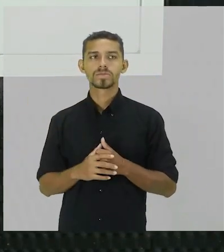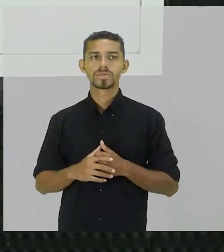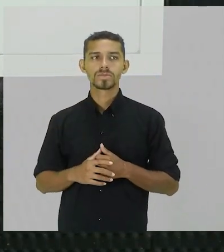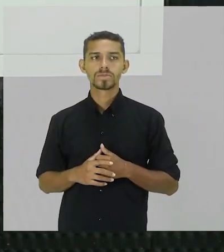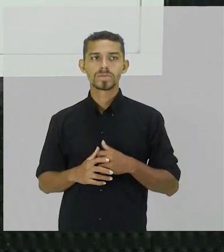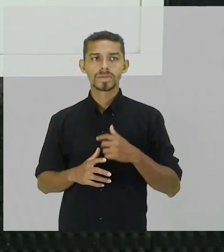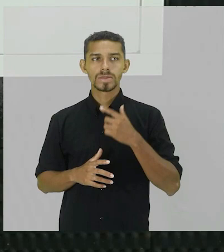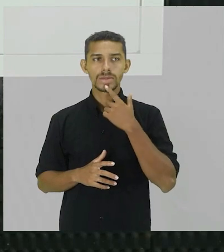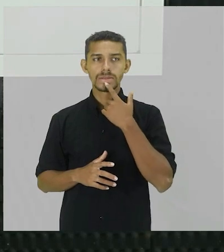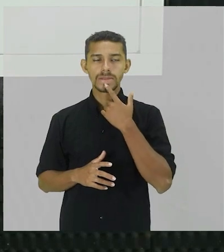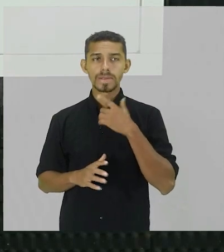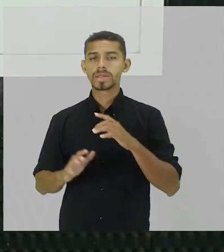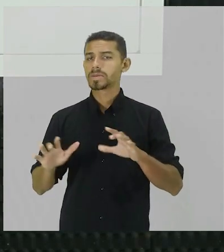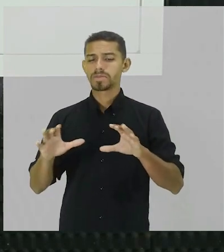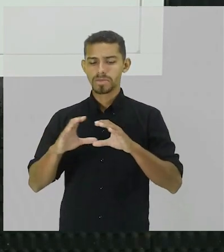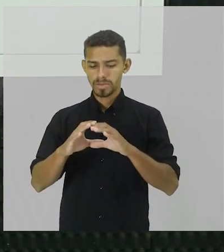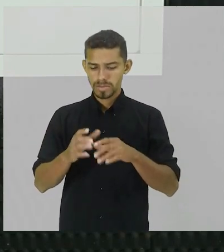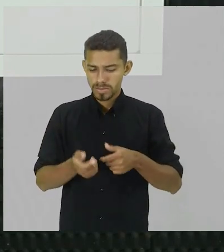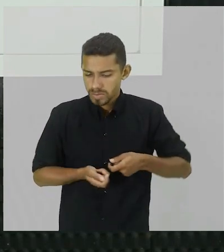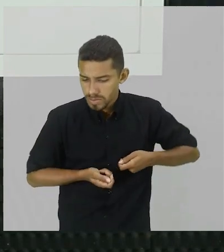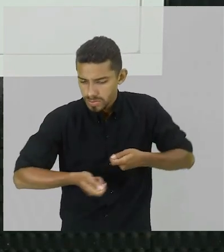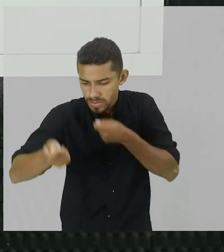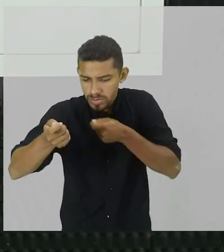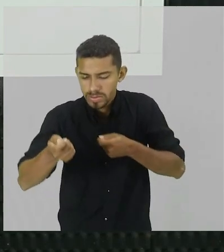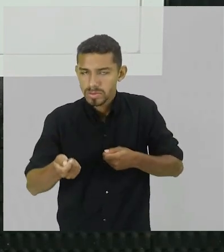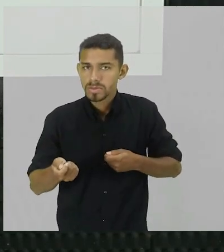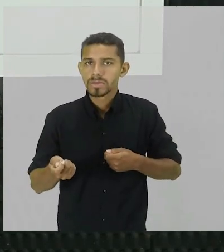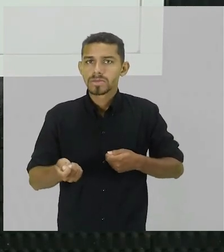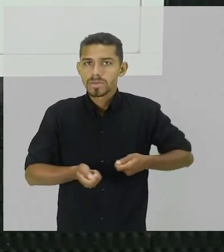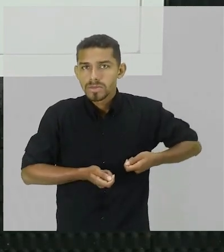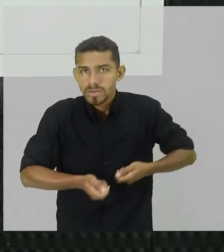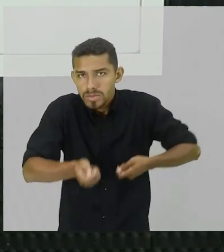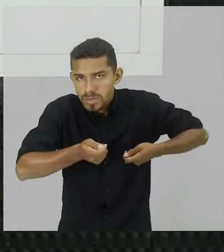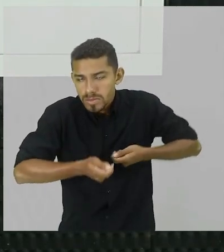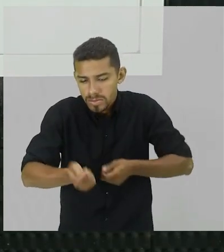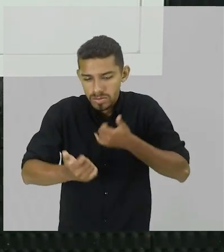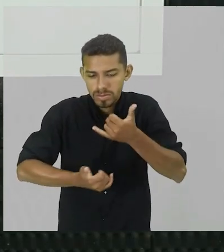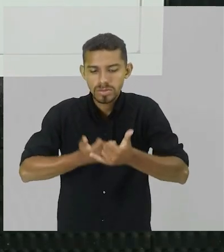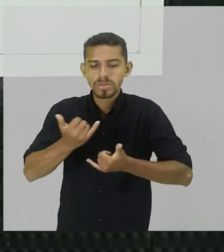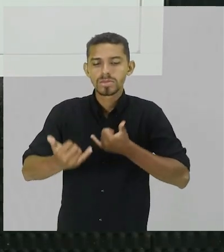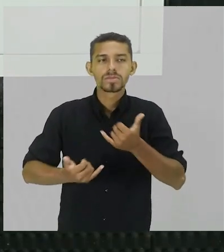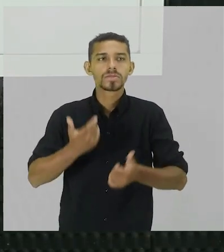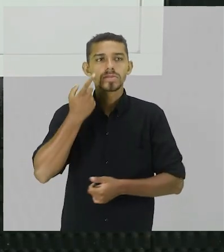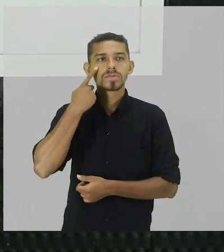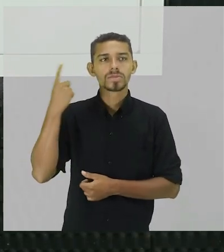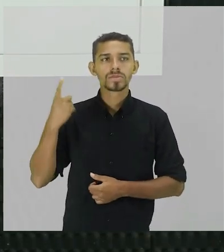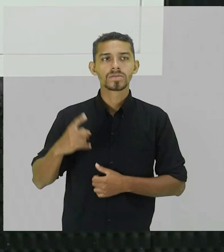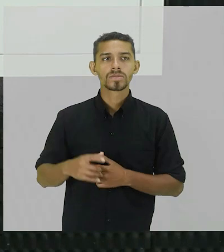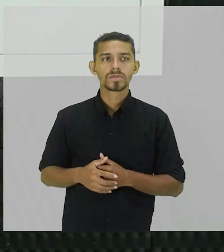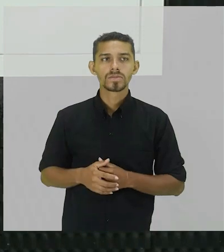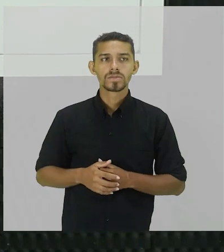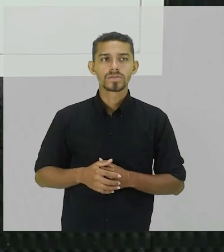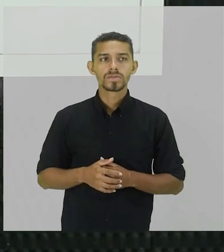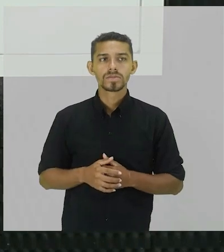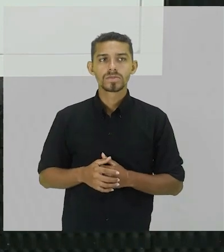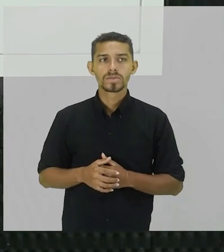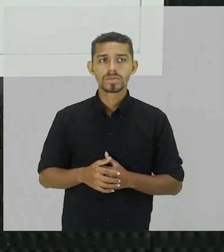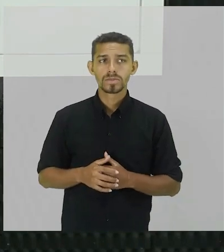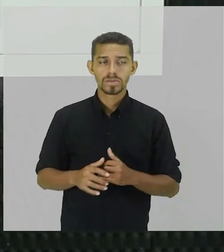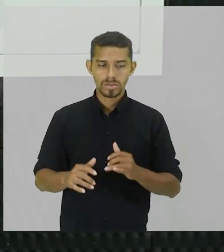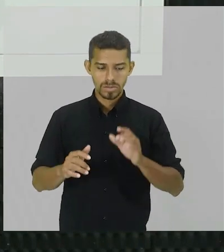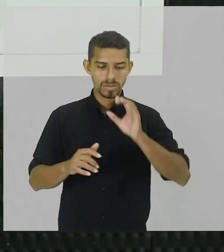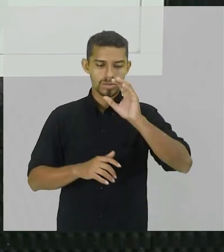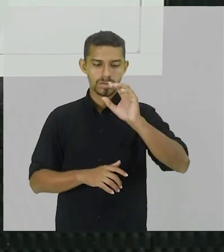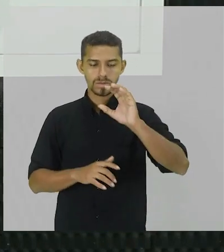tipo uma bola de bilhar. Então você tem uma circunferência de centro O e você tem um raio.